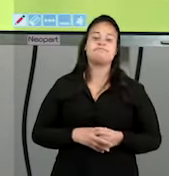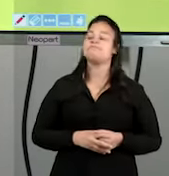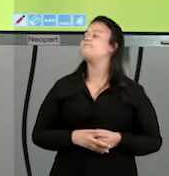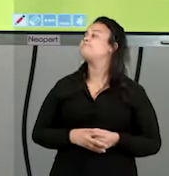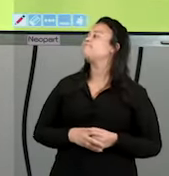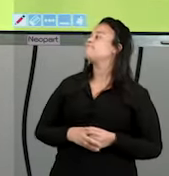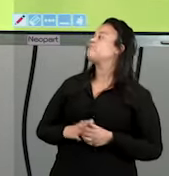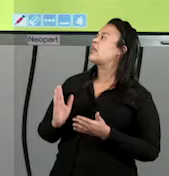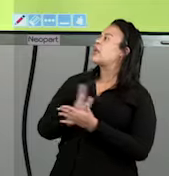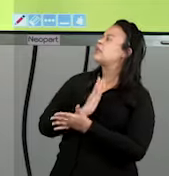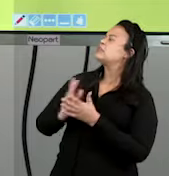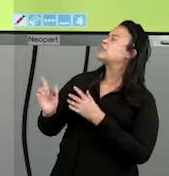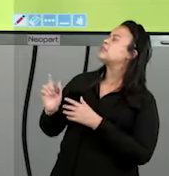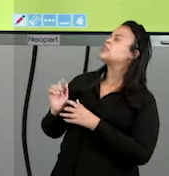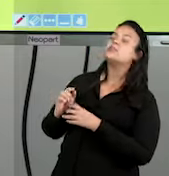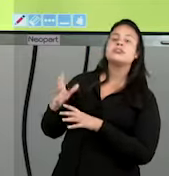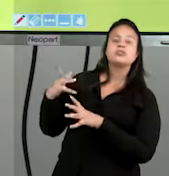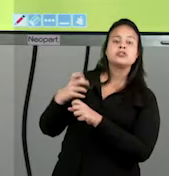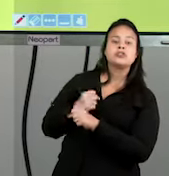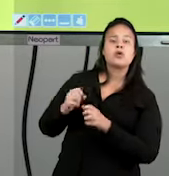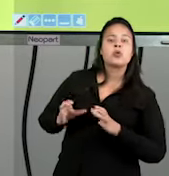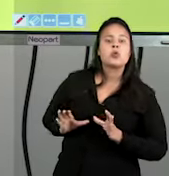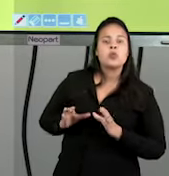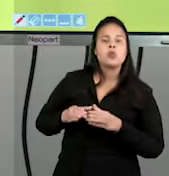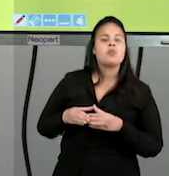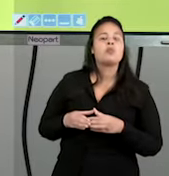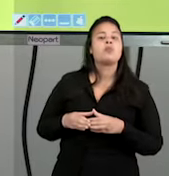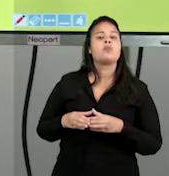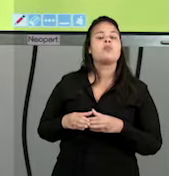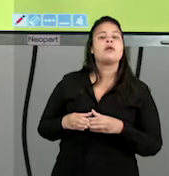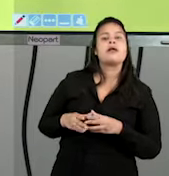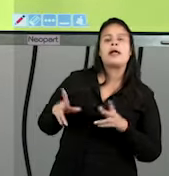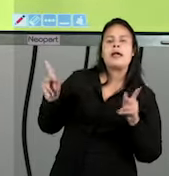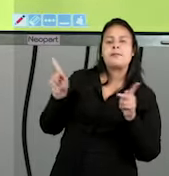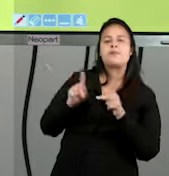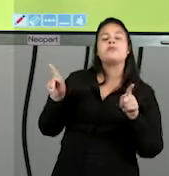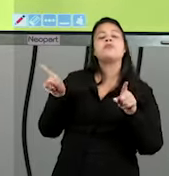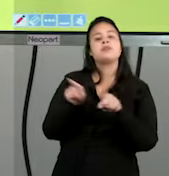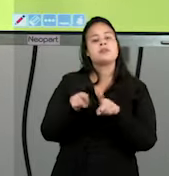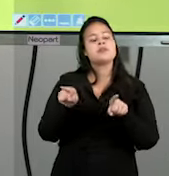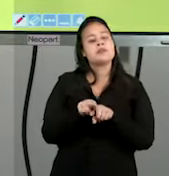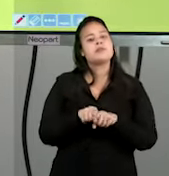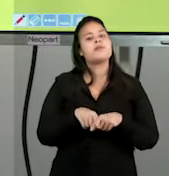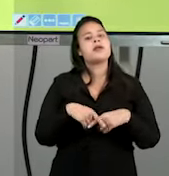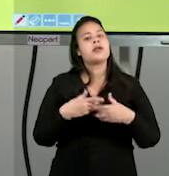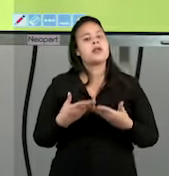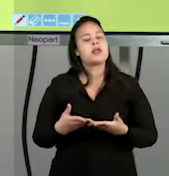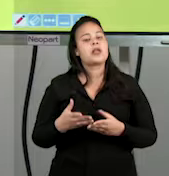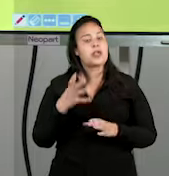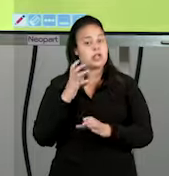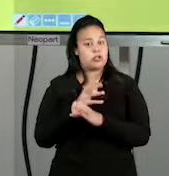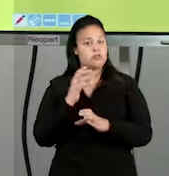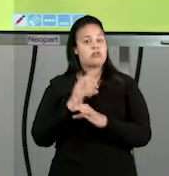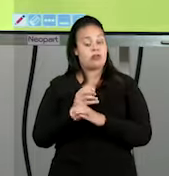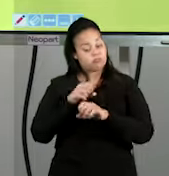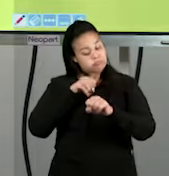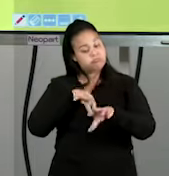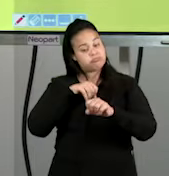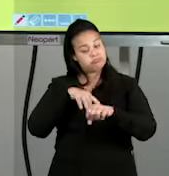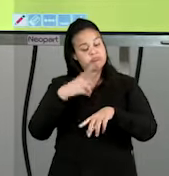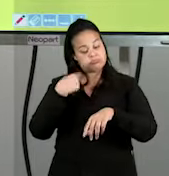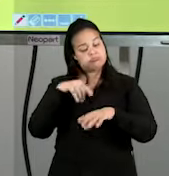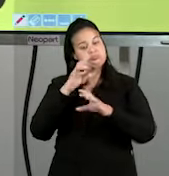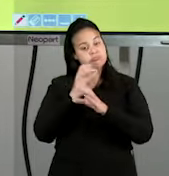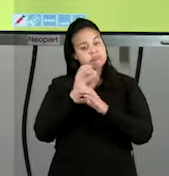gente arredonda aqui, ó, os cálculos, a professora também dá aula, né, para engenheiros. Então,